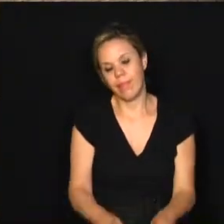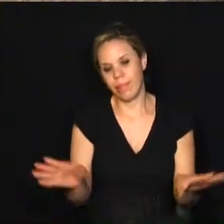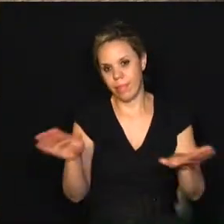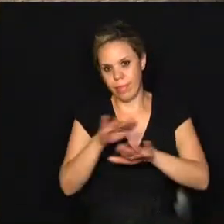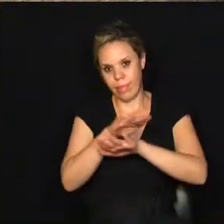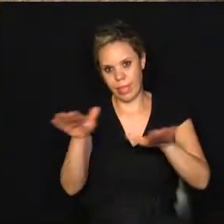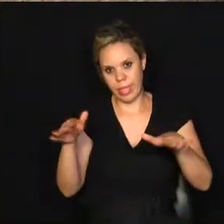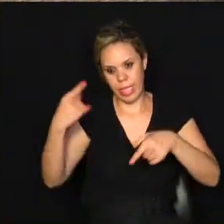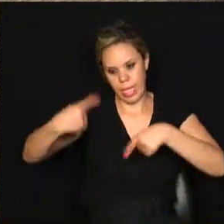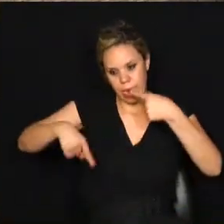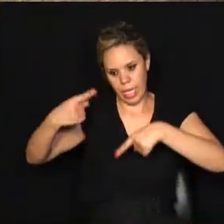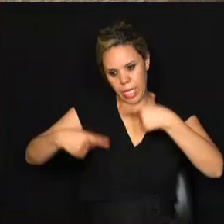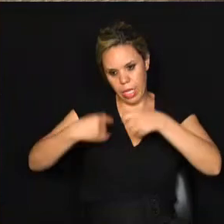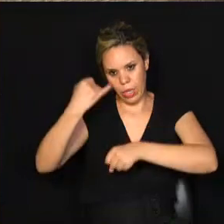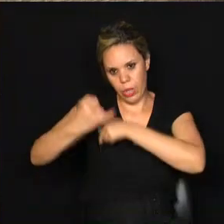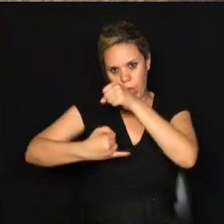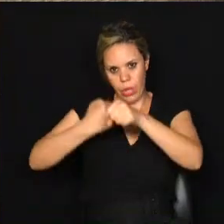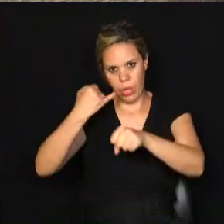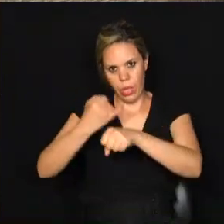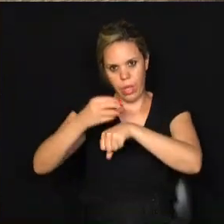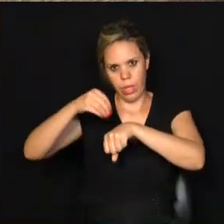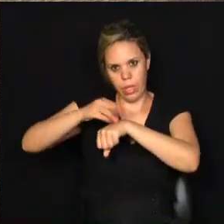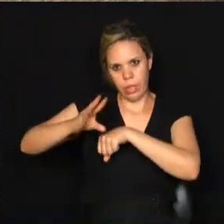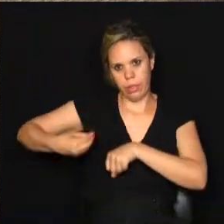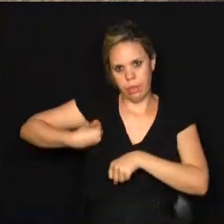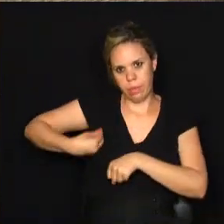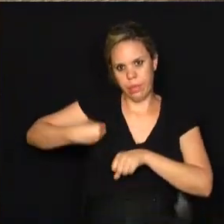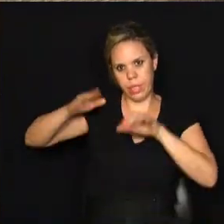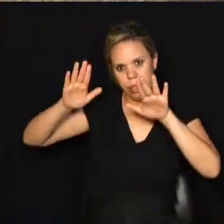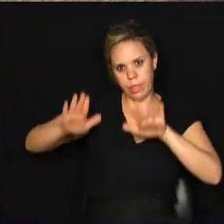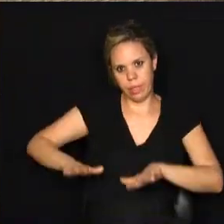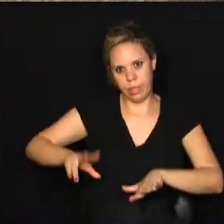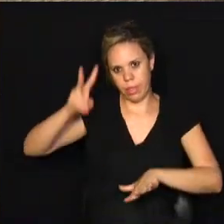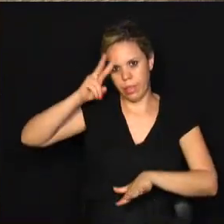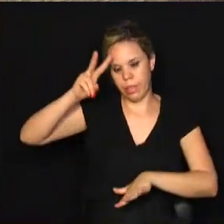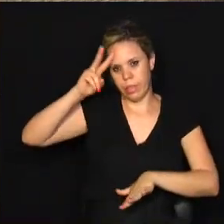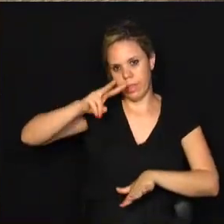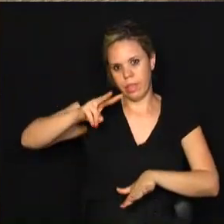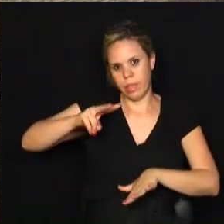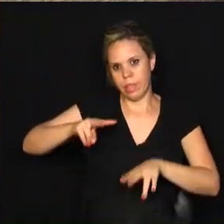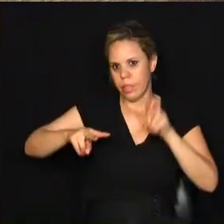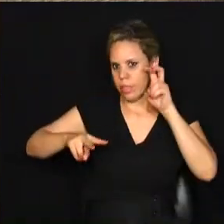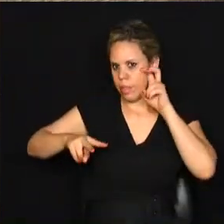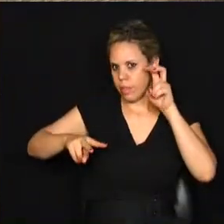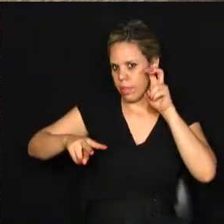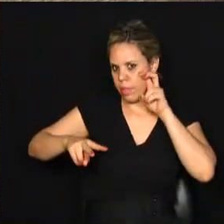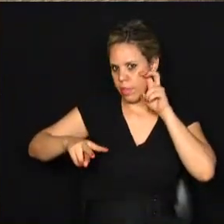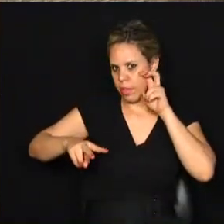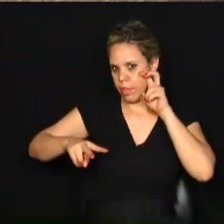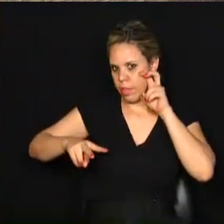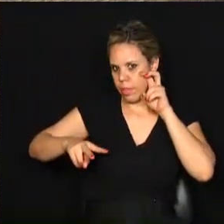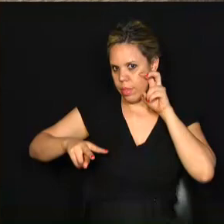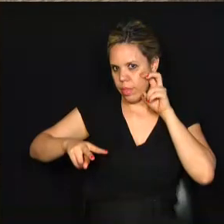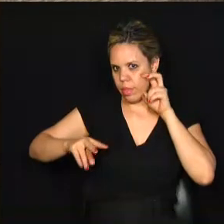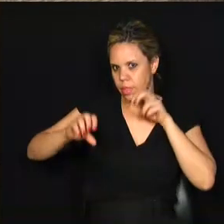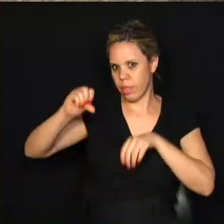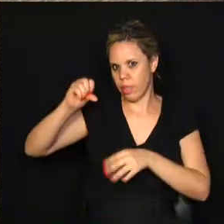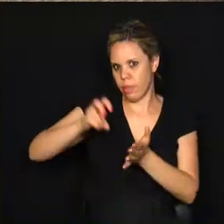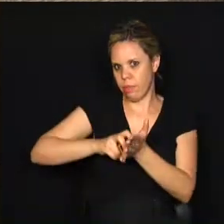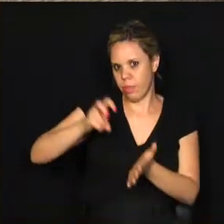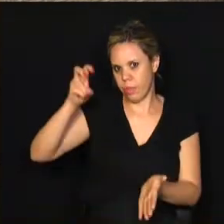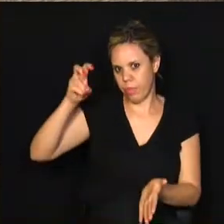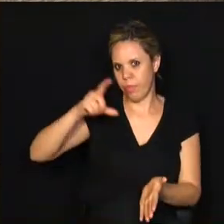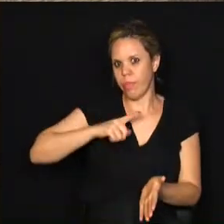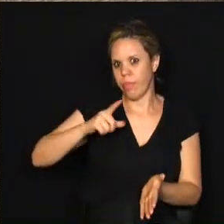Encerrado o debate online, a nossa transmissão ao vivo fica por aqui. Lembrando que nesta quinta-feira, a partir das 9 horas da manhã,